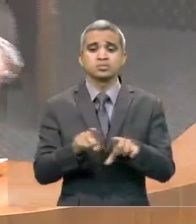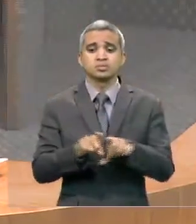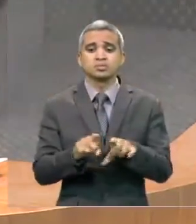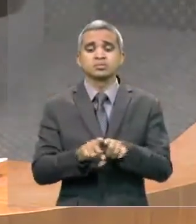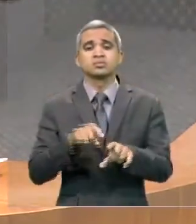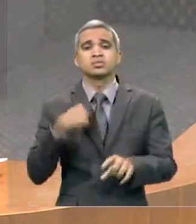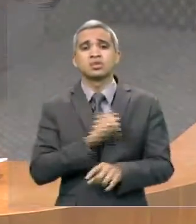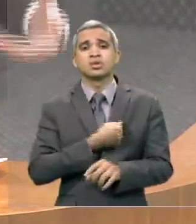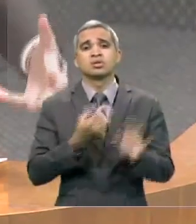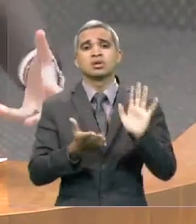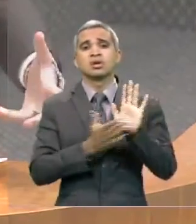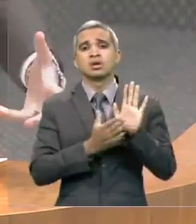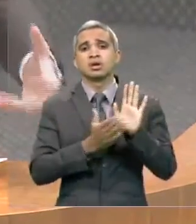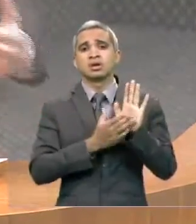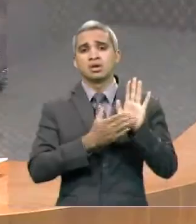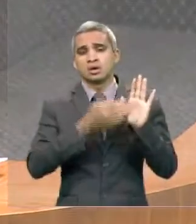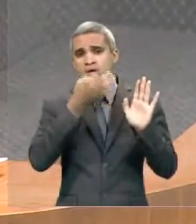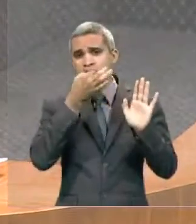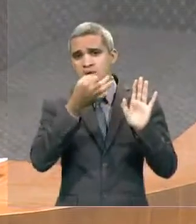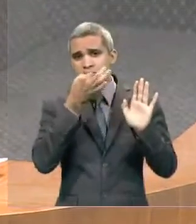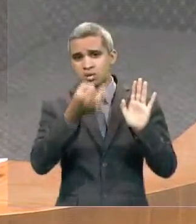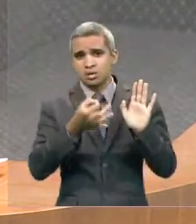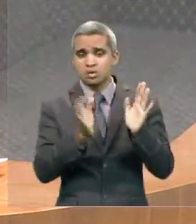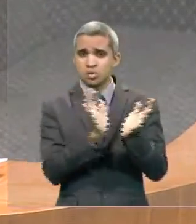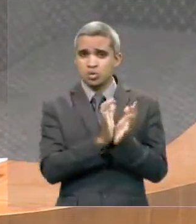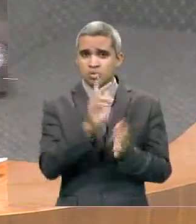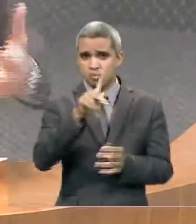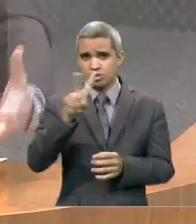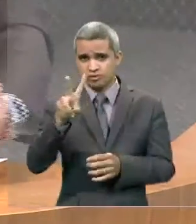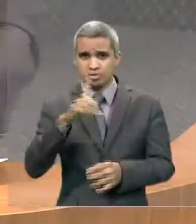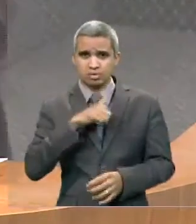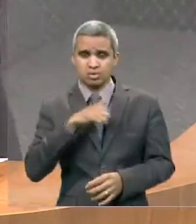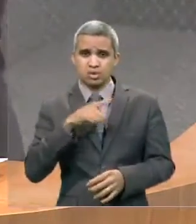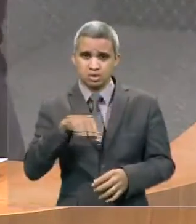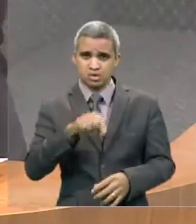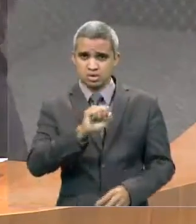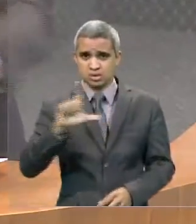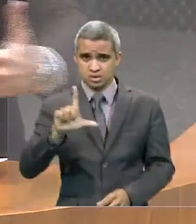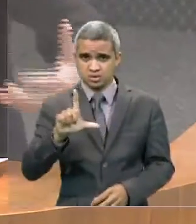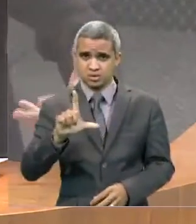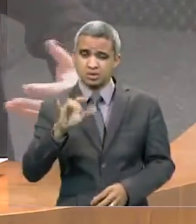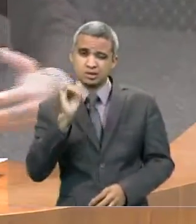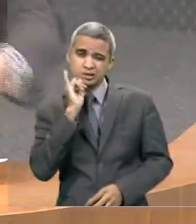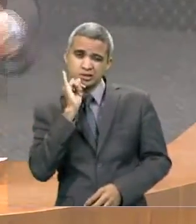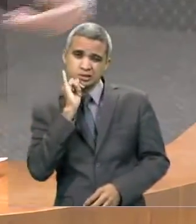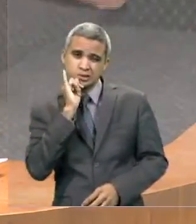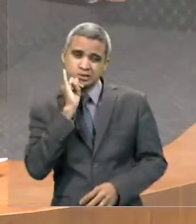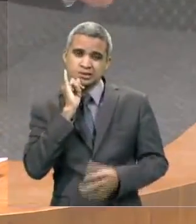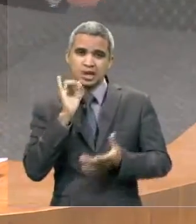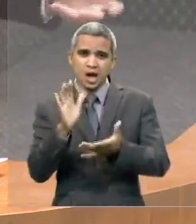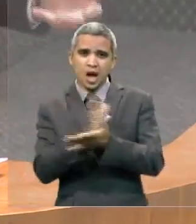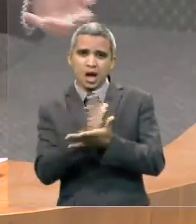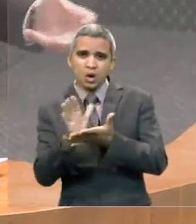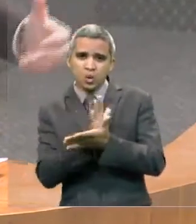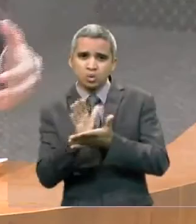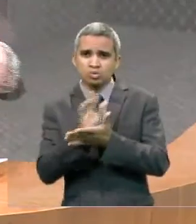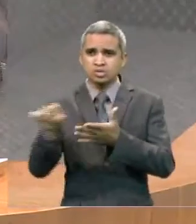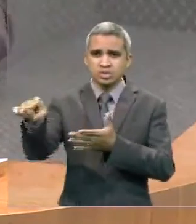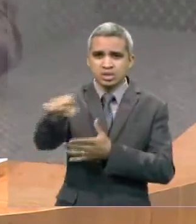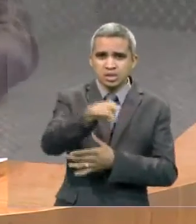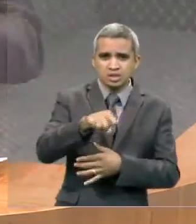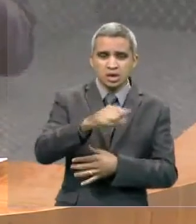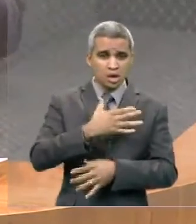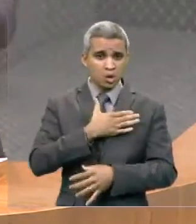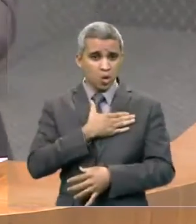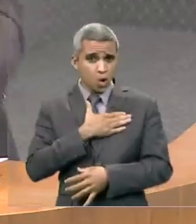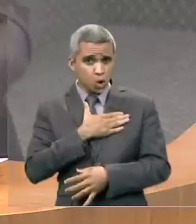as propostas que o Partido Verde tem para São Luís. Porque vai que um desses pré-candidatos goste das propostas e